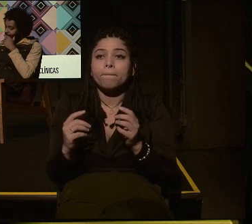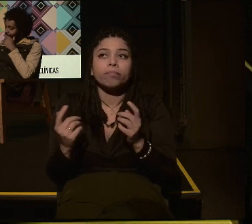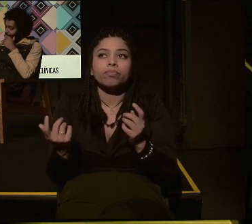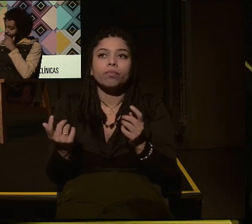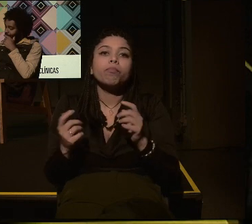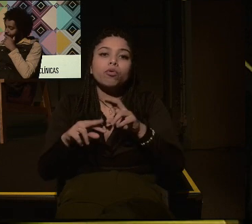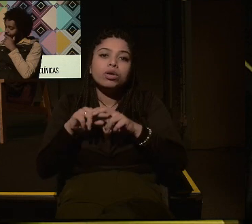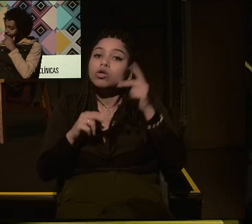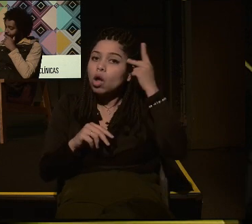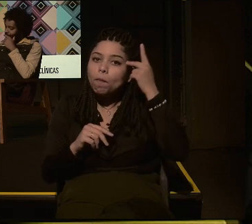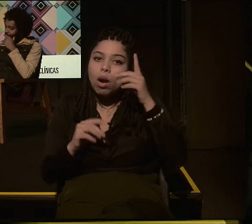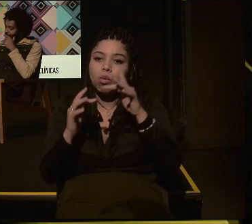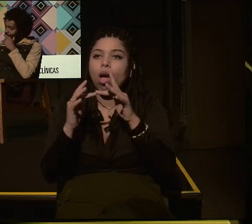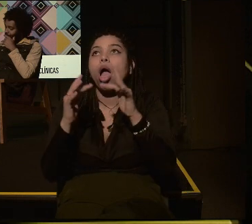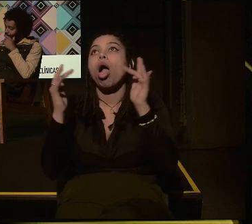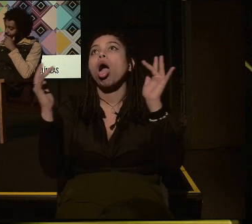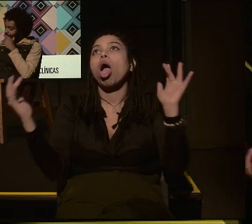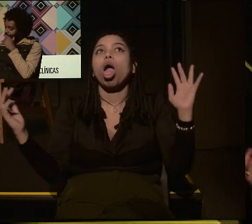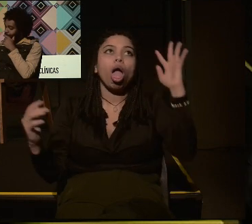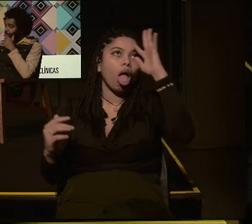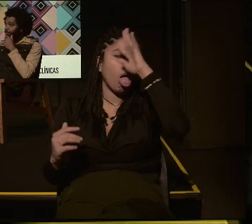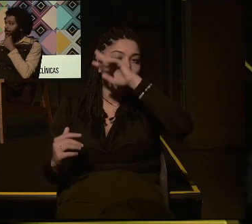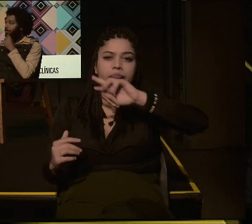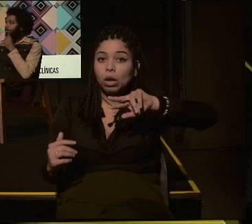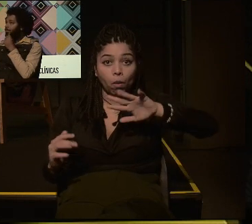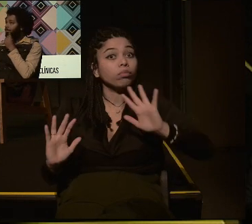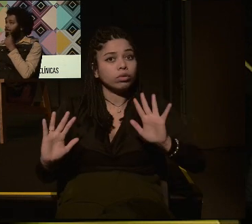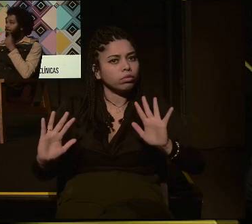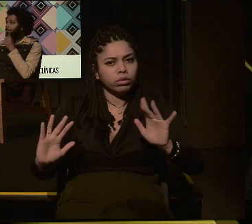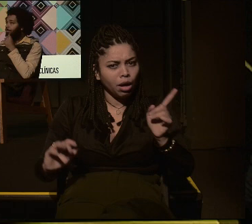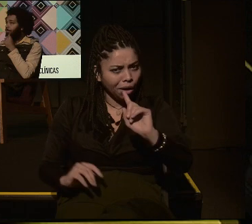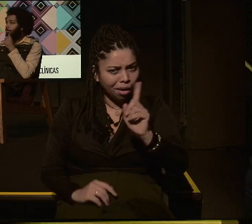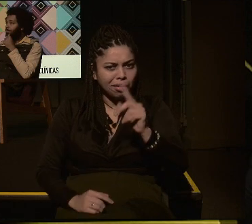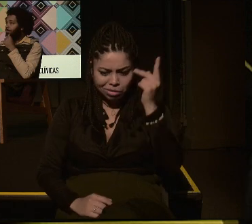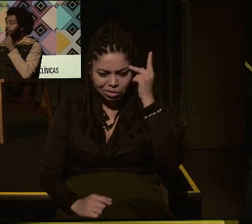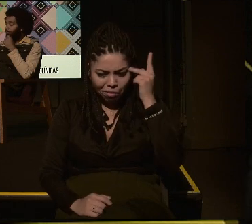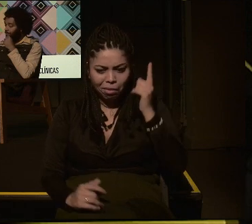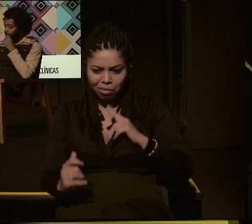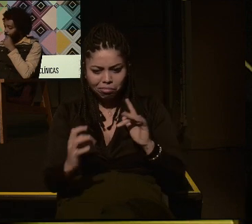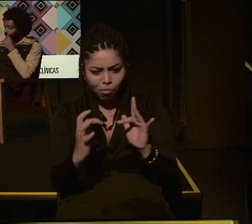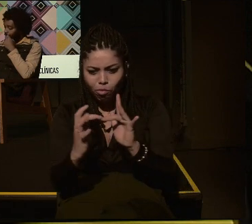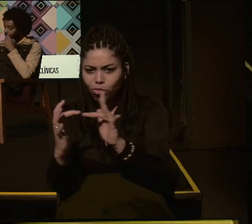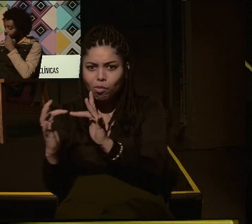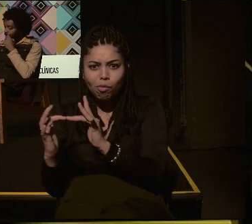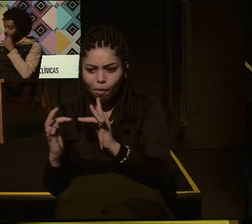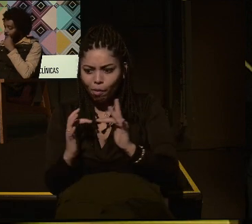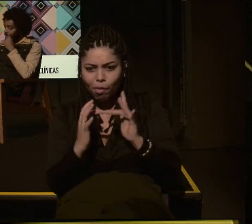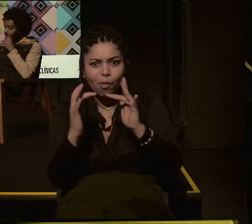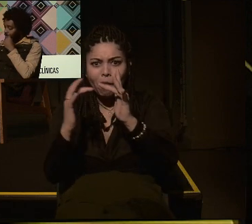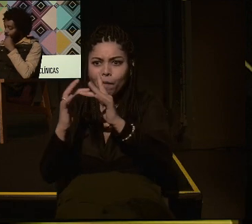desconectado. Pelo contrário, ele é um território que promove conexão.